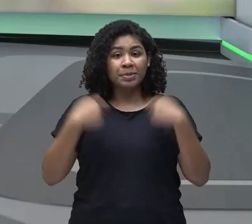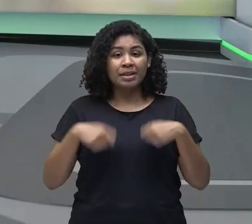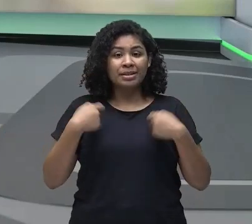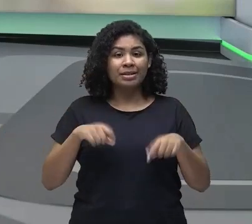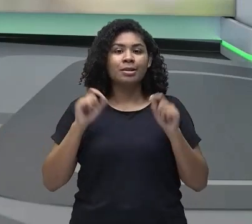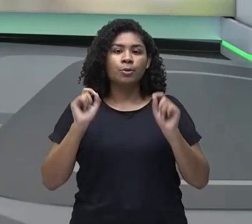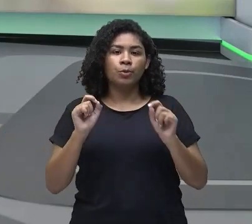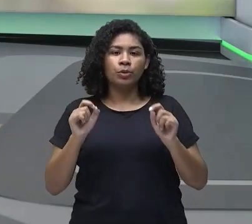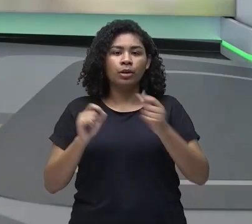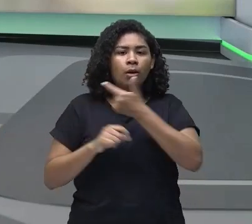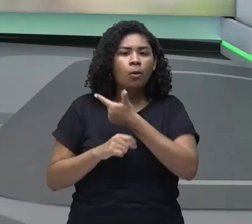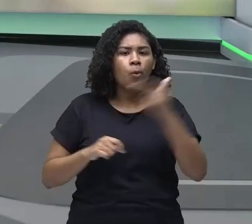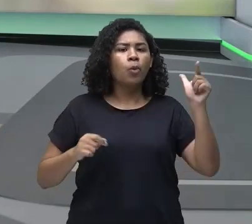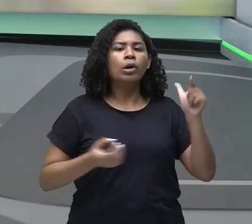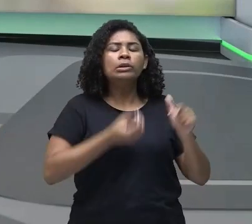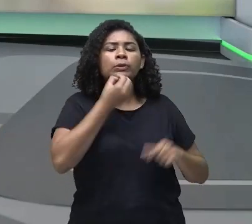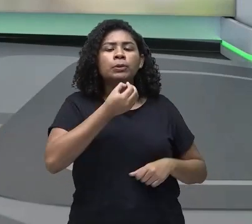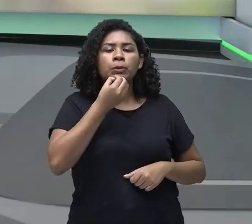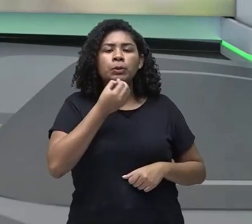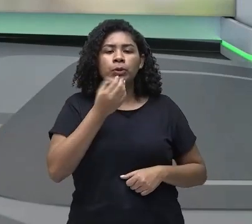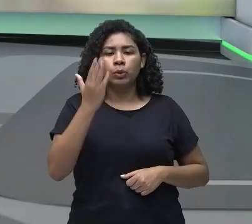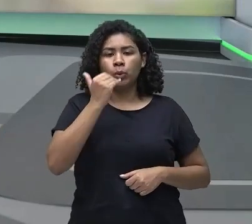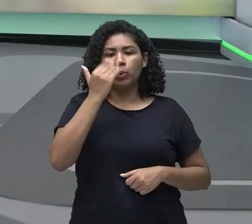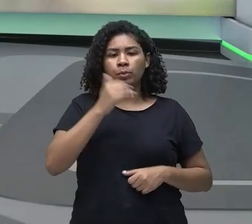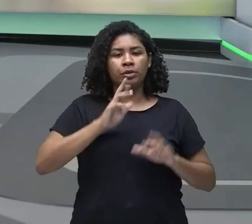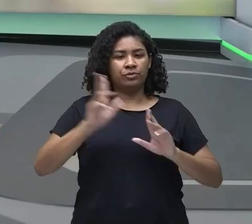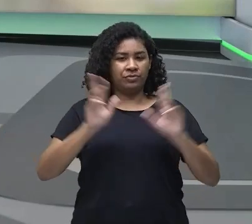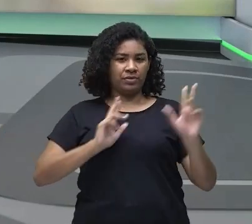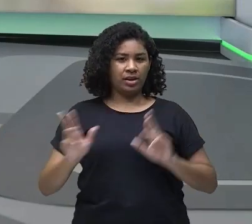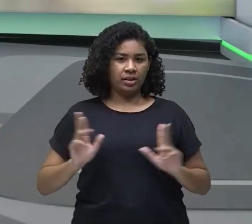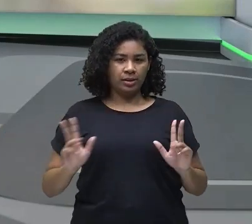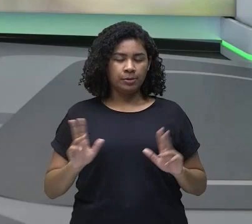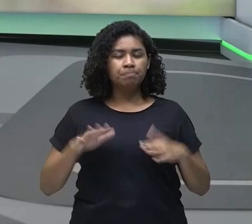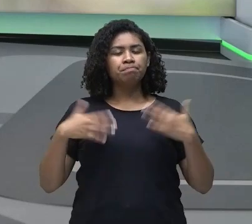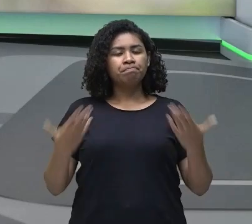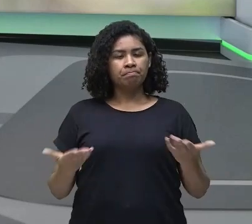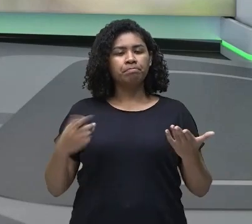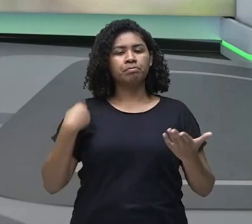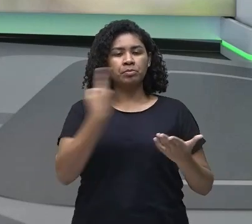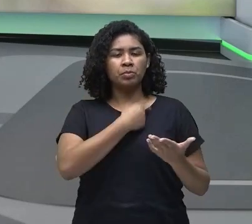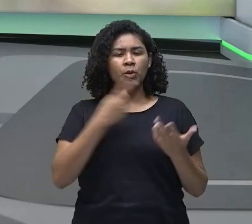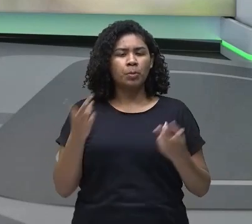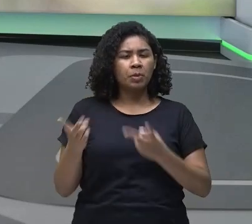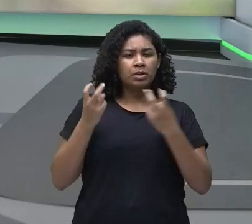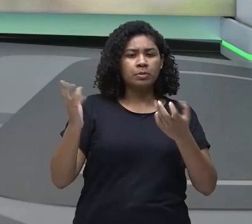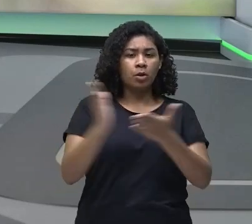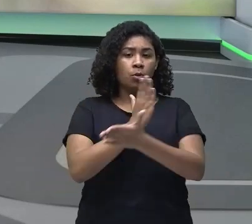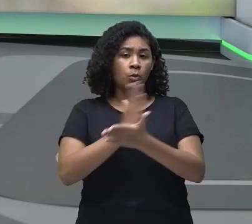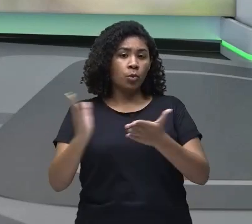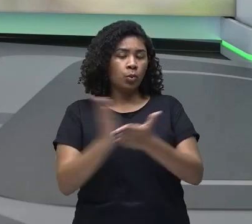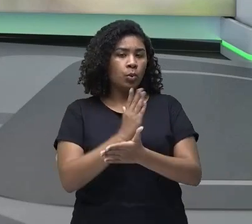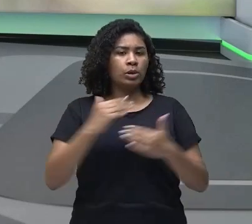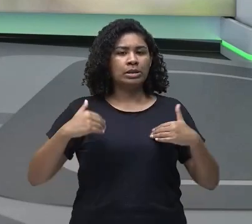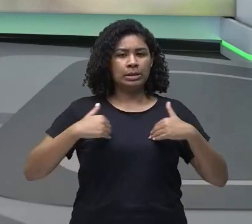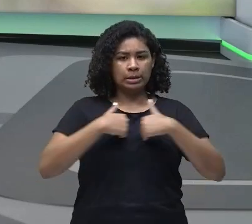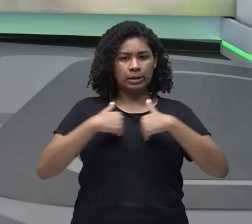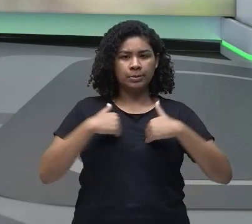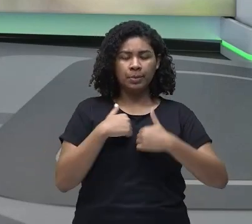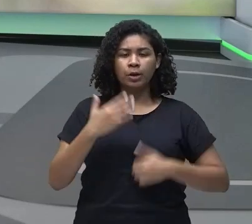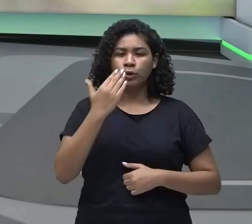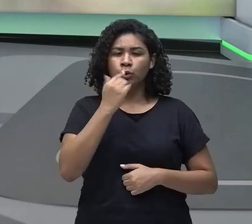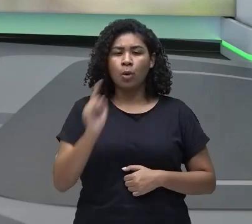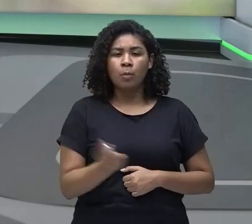têm opções de alimentação. E a gente já percebeu que existem alguns animais que consomem um